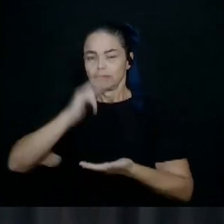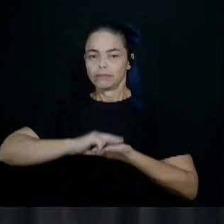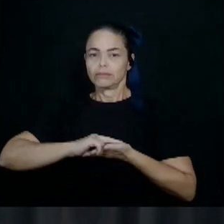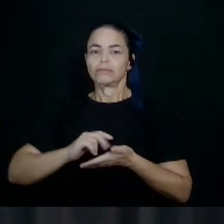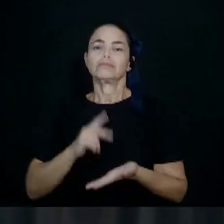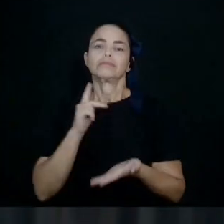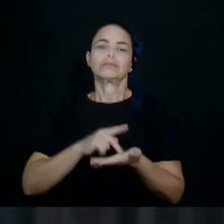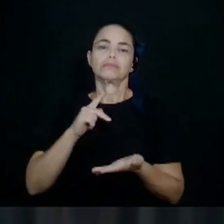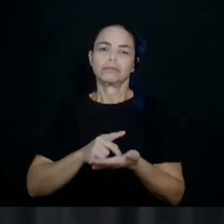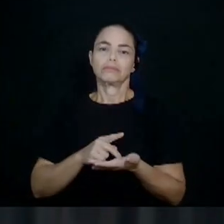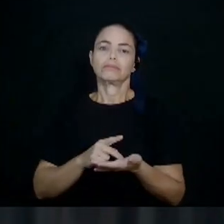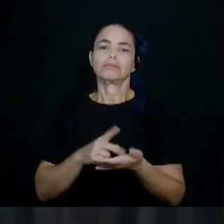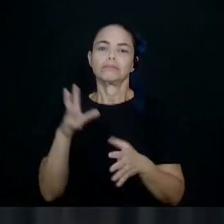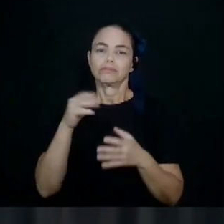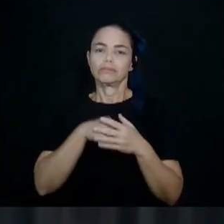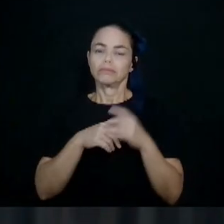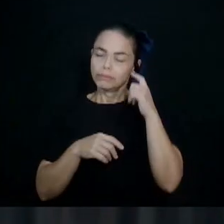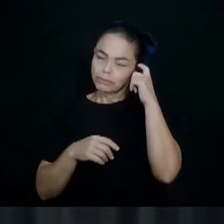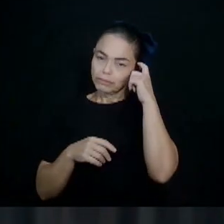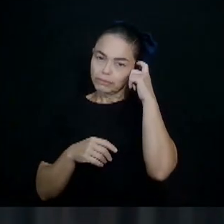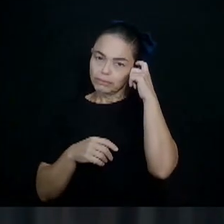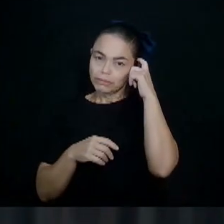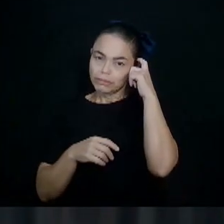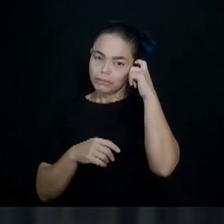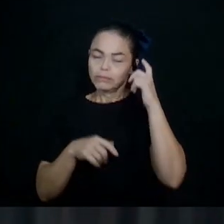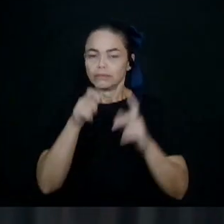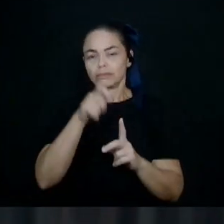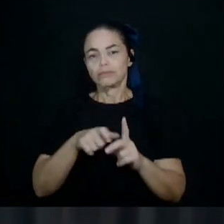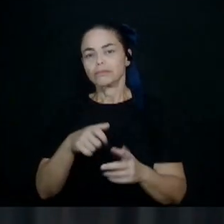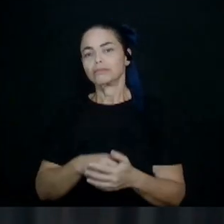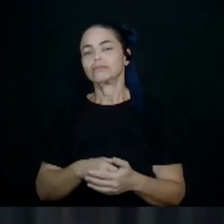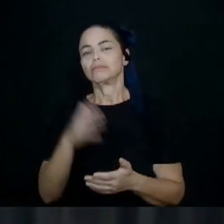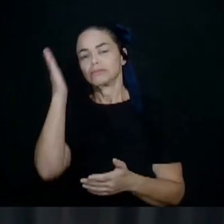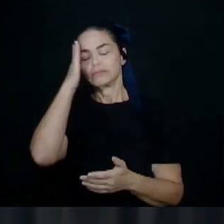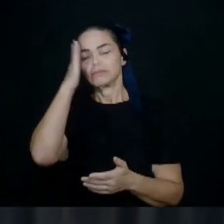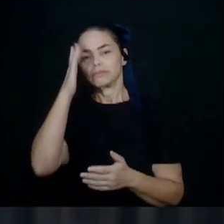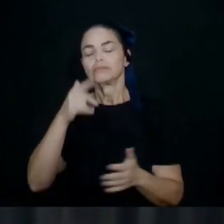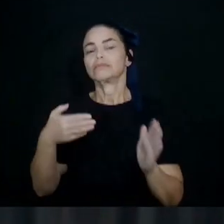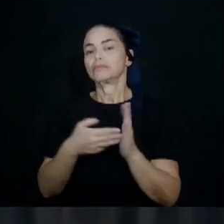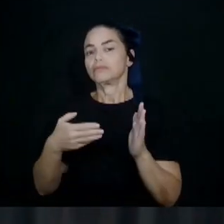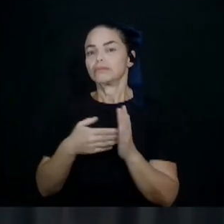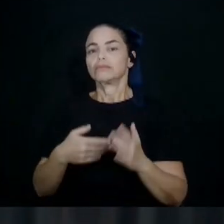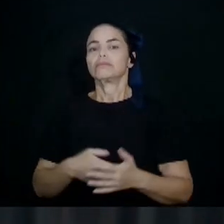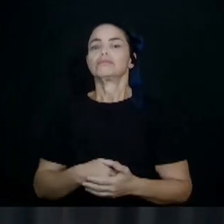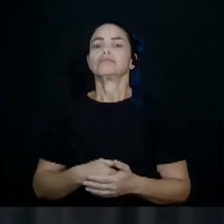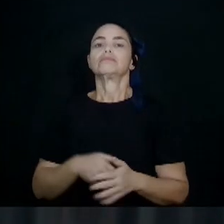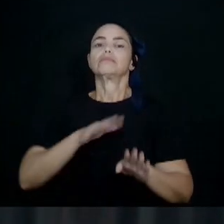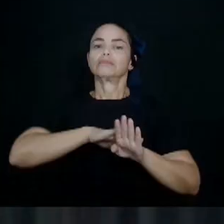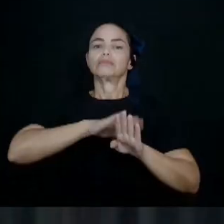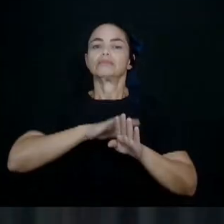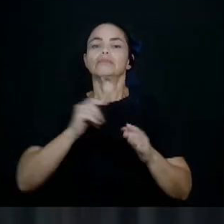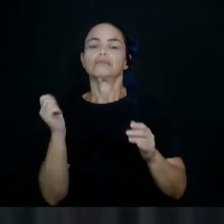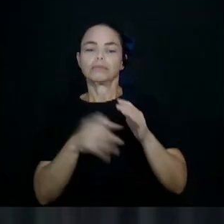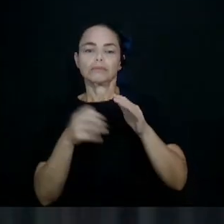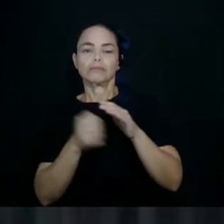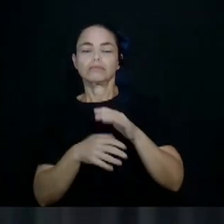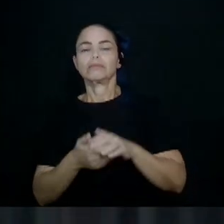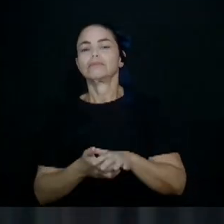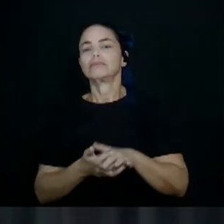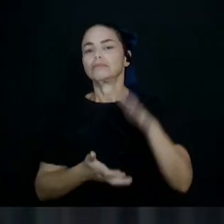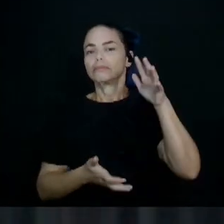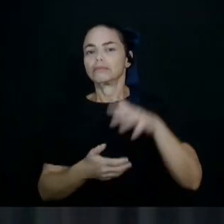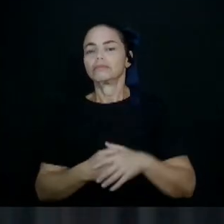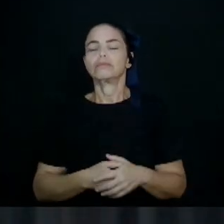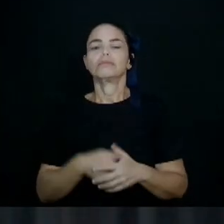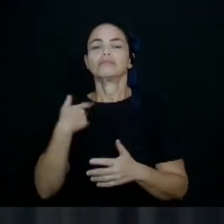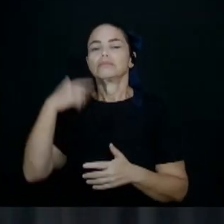para trazer a luz para essa pessoa, né? Para entender os motivos por trás desse acúmulo, né? E entender